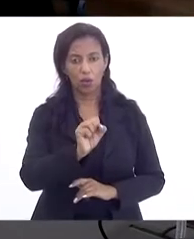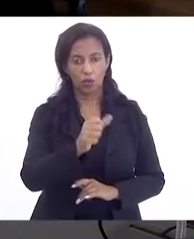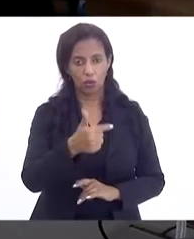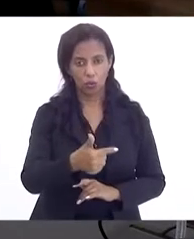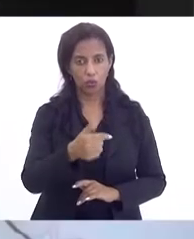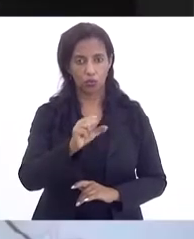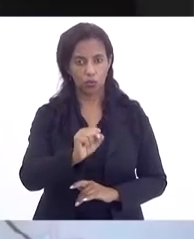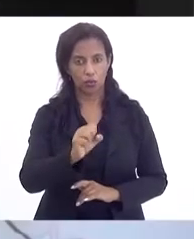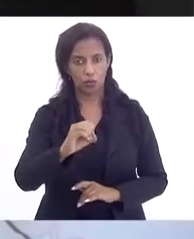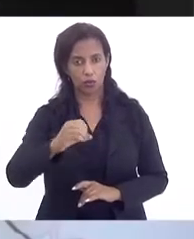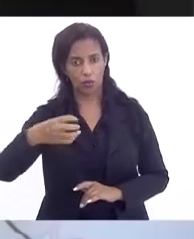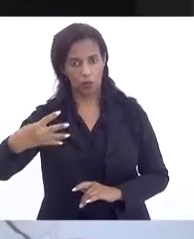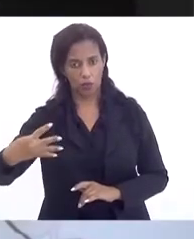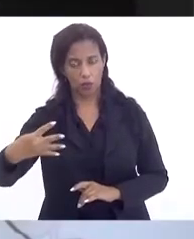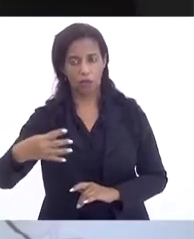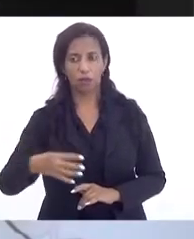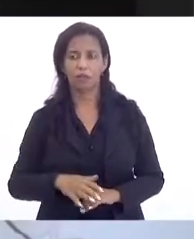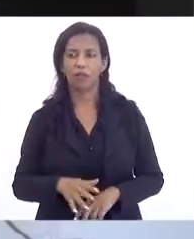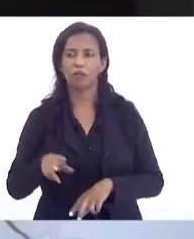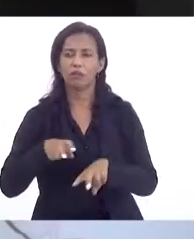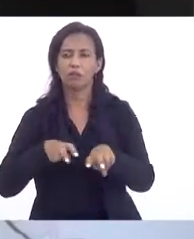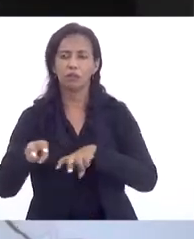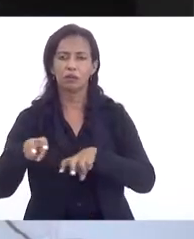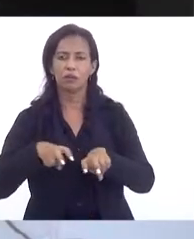do transporte